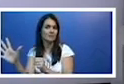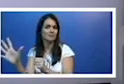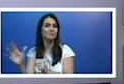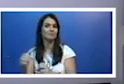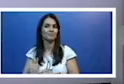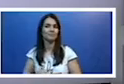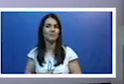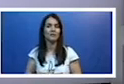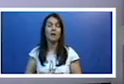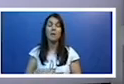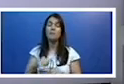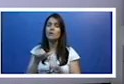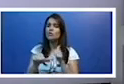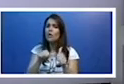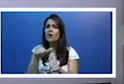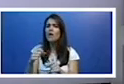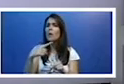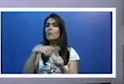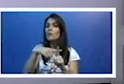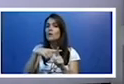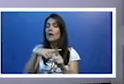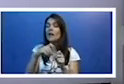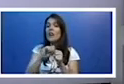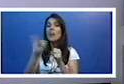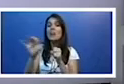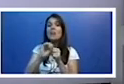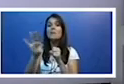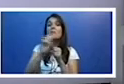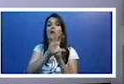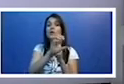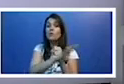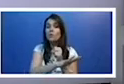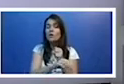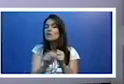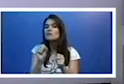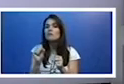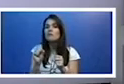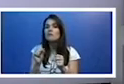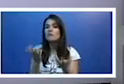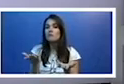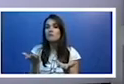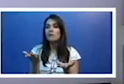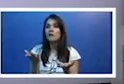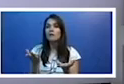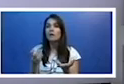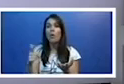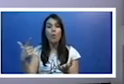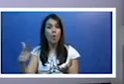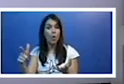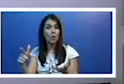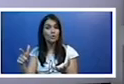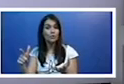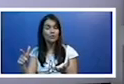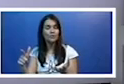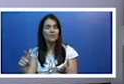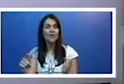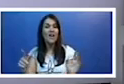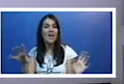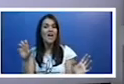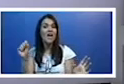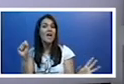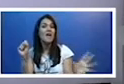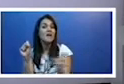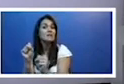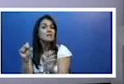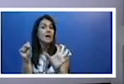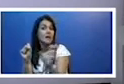positivo, significa que ele liberou o elétron. Se ele liberou o elétron, esse daqui que recebeu. Quantos ele liberar, está aqui